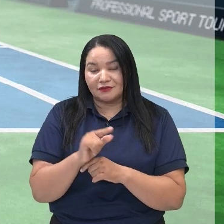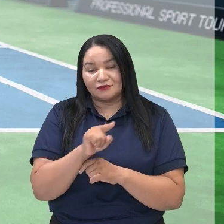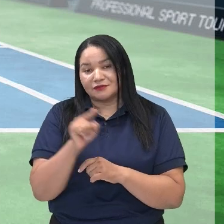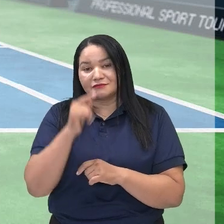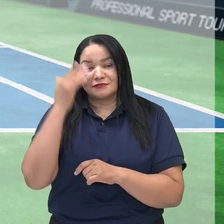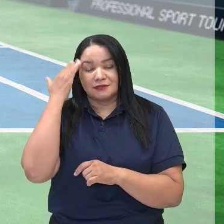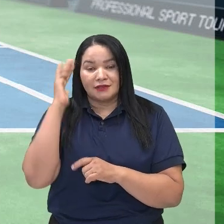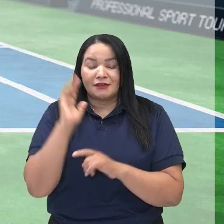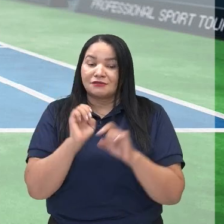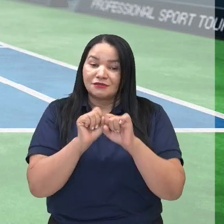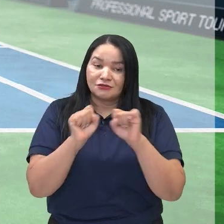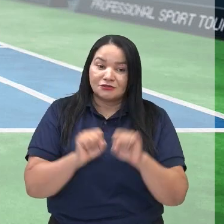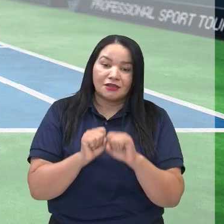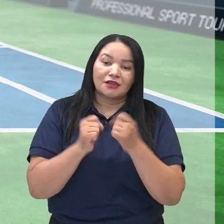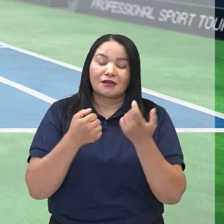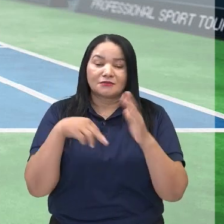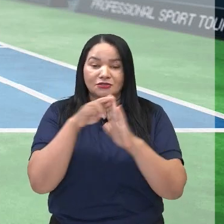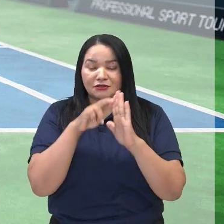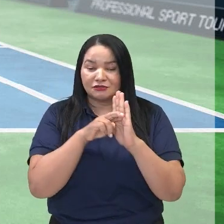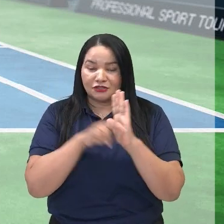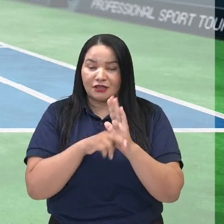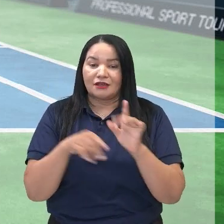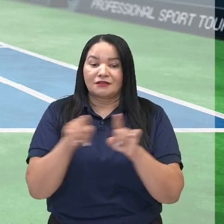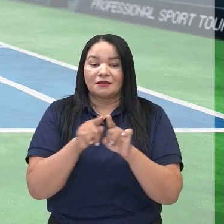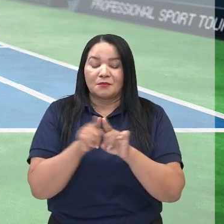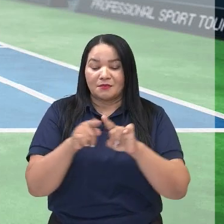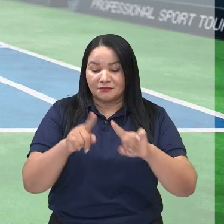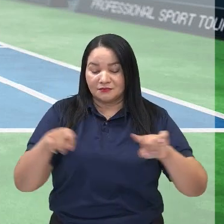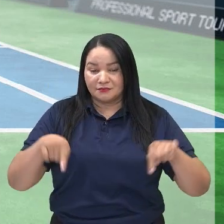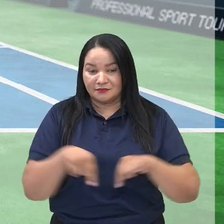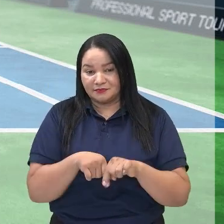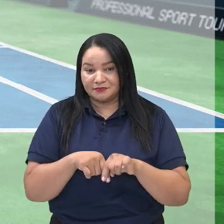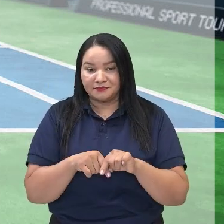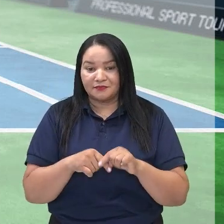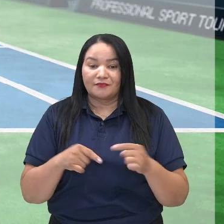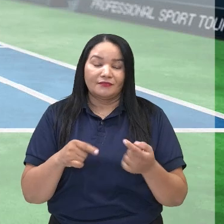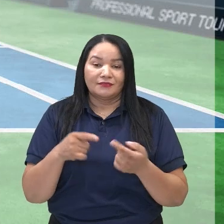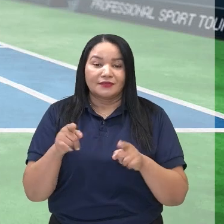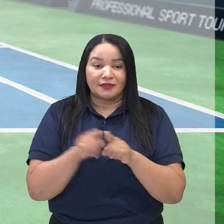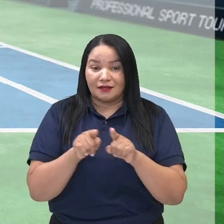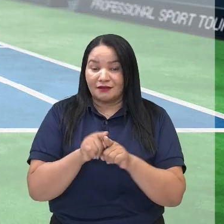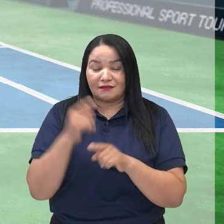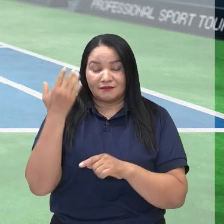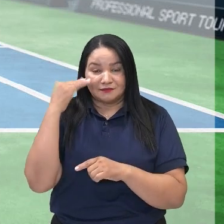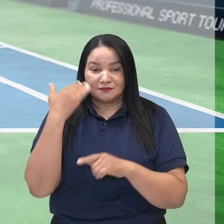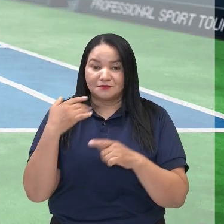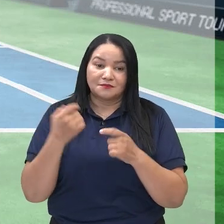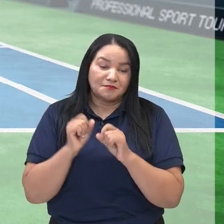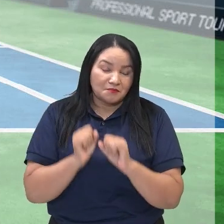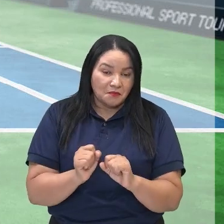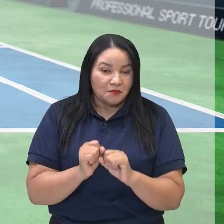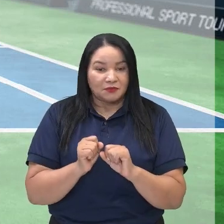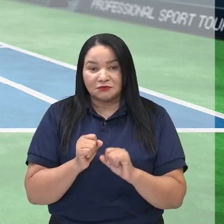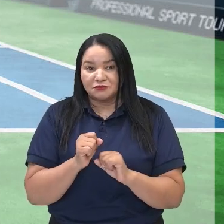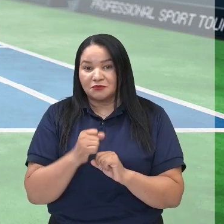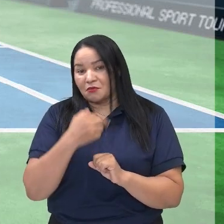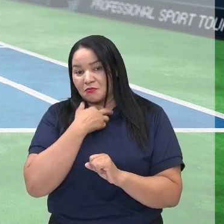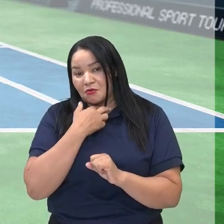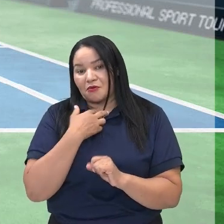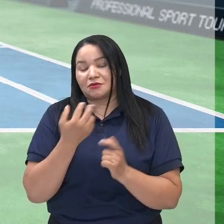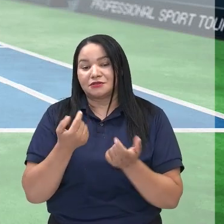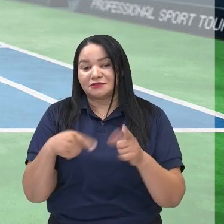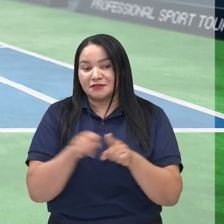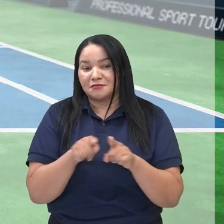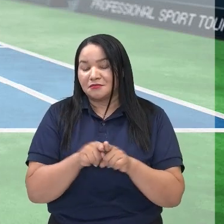funciona, quando você entende o perímetro da quadra, por exemplo, onde a gente joga, a gente entende o que pode, o que deve fazer, aprende a regular